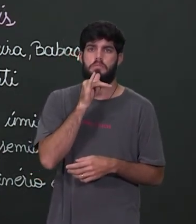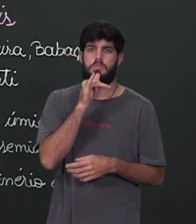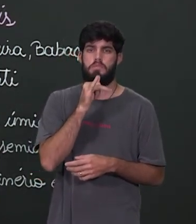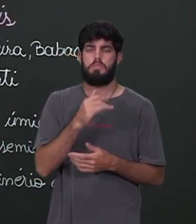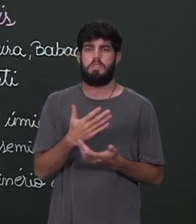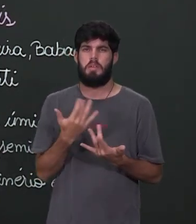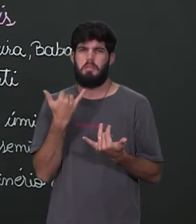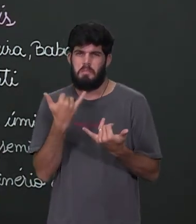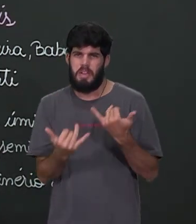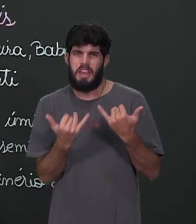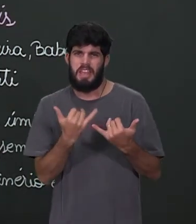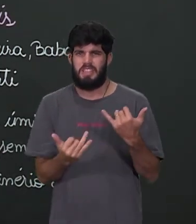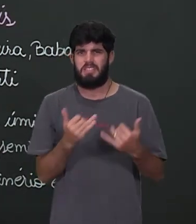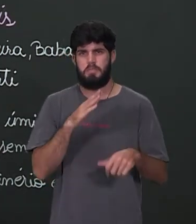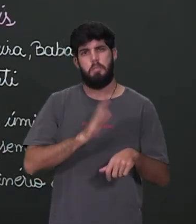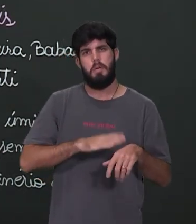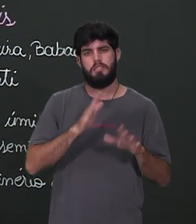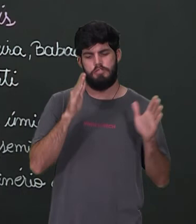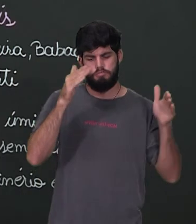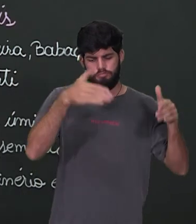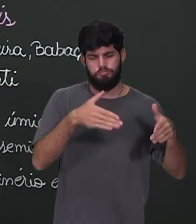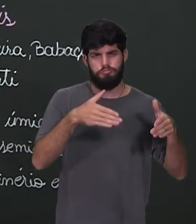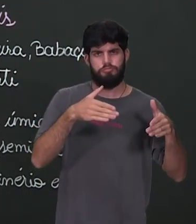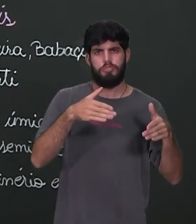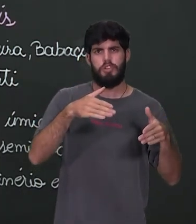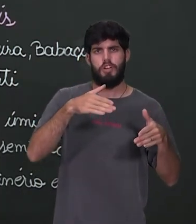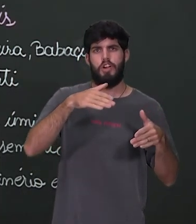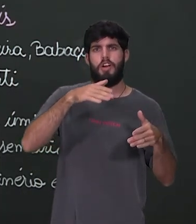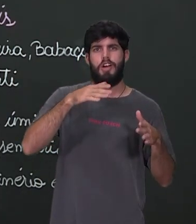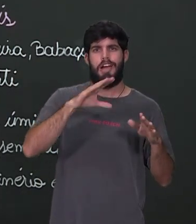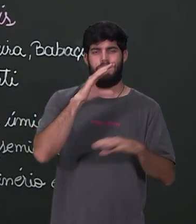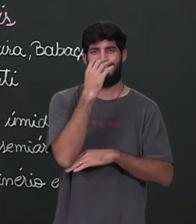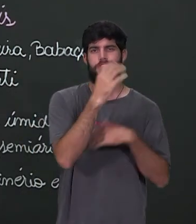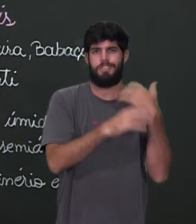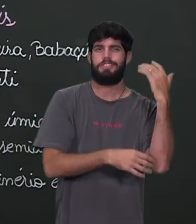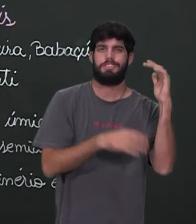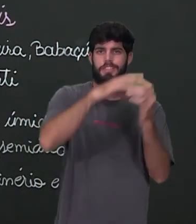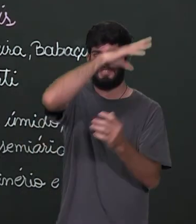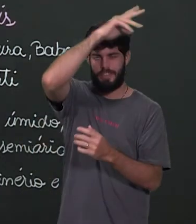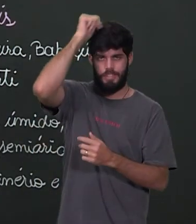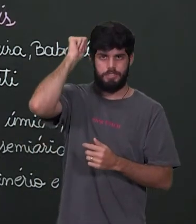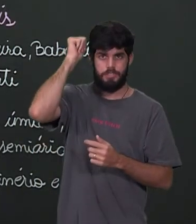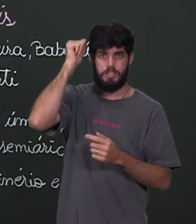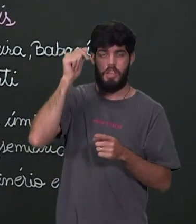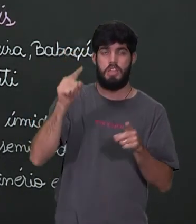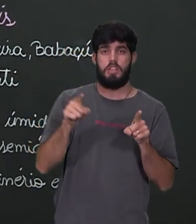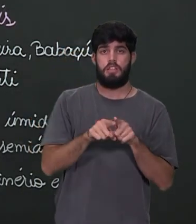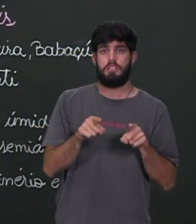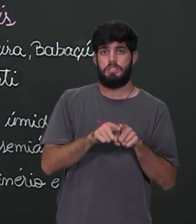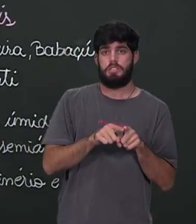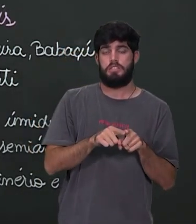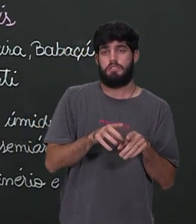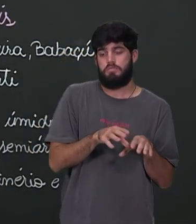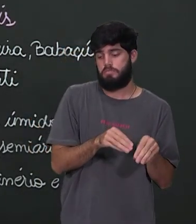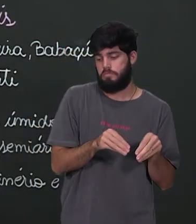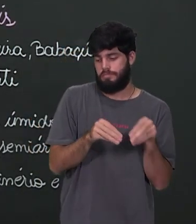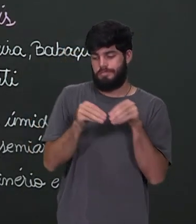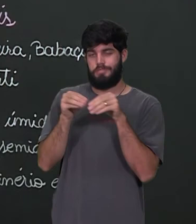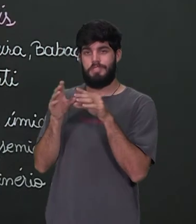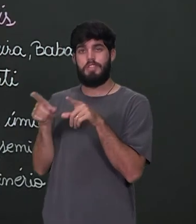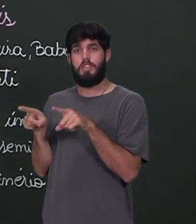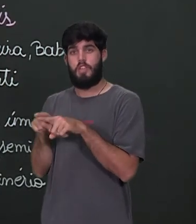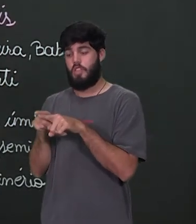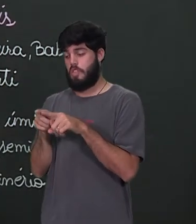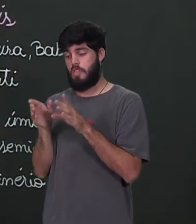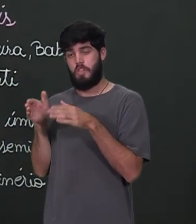floresta amazônica, uma área mais chuvosa, uma área mais úmida, quanto a parte tropical semiúmida,